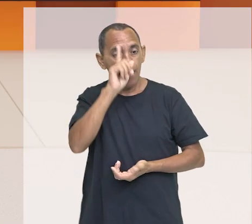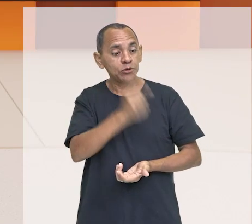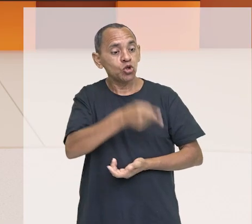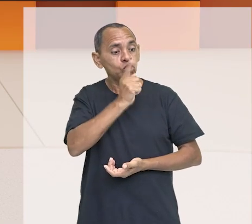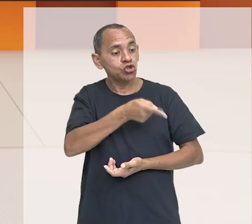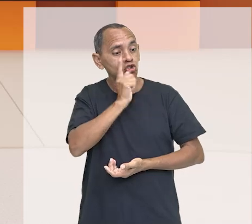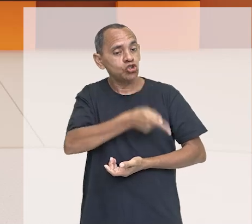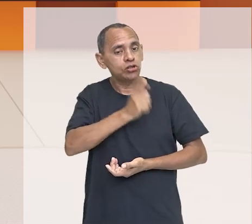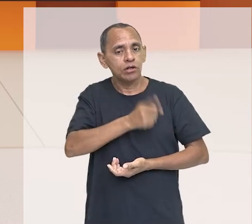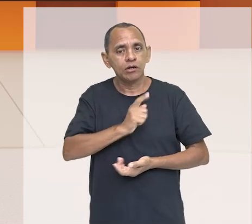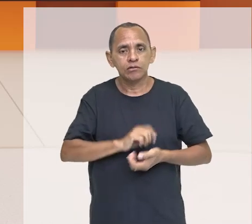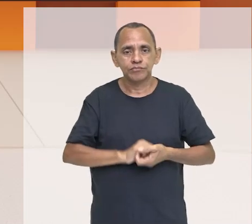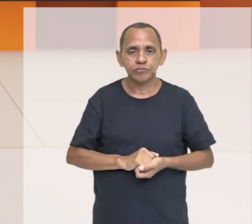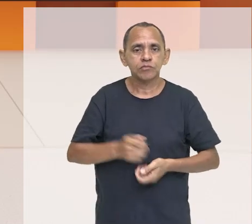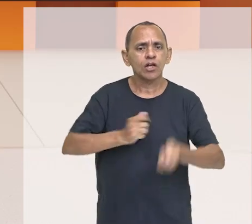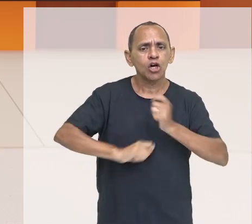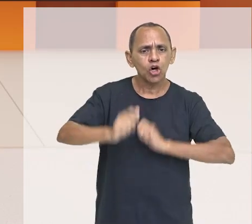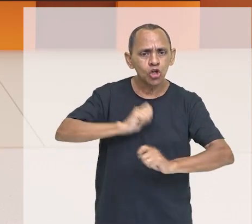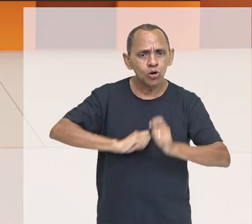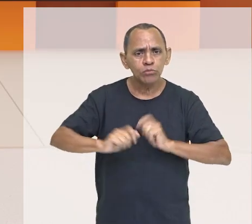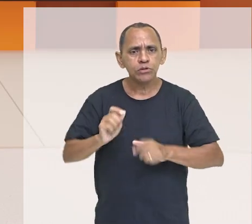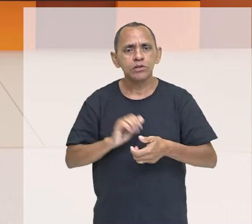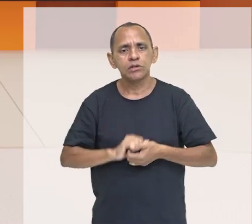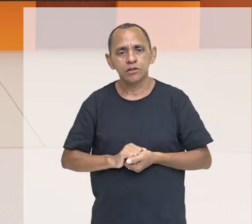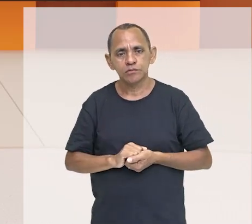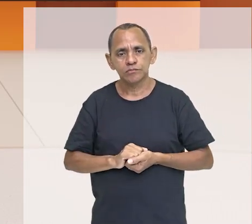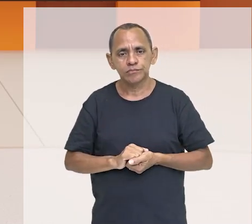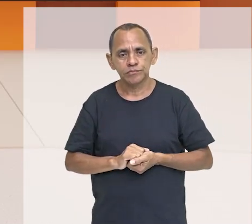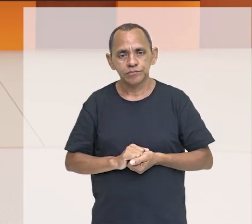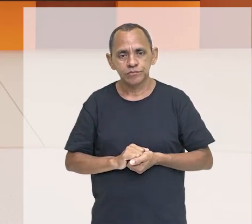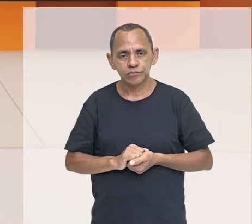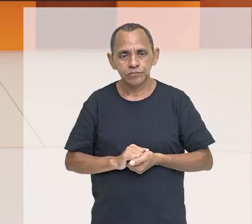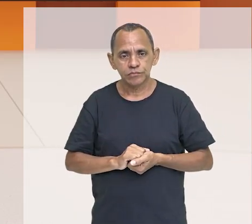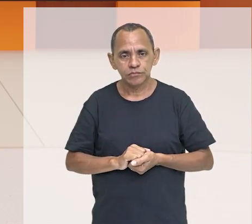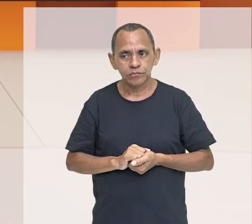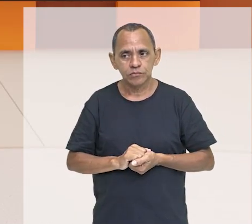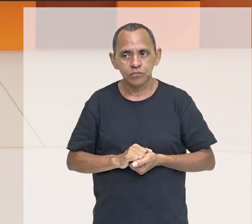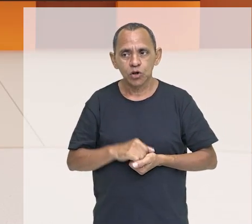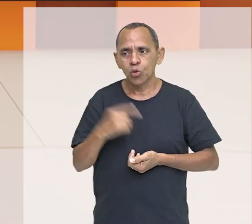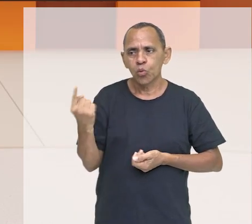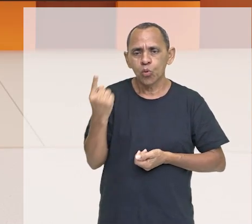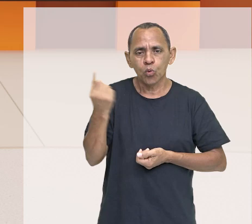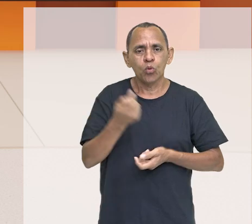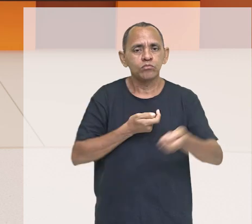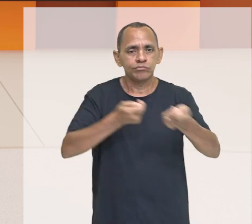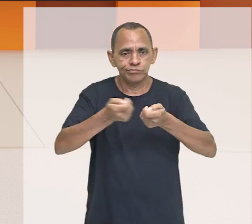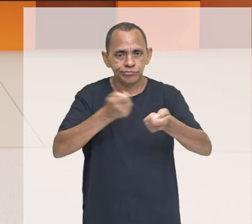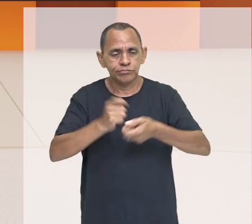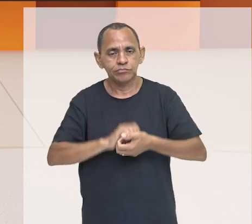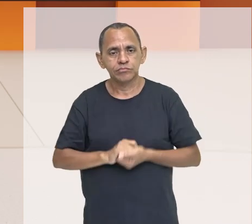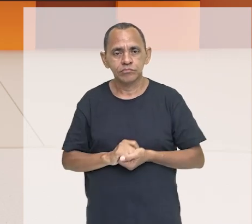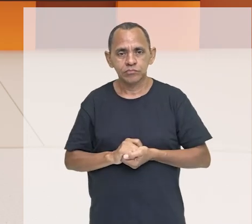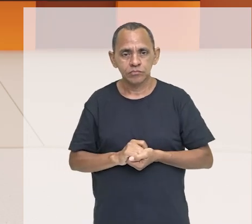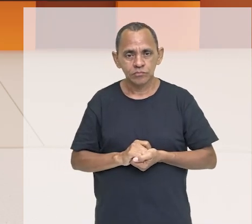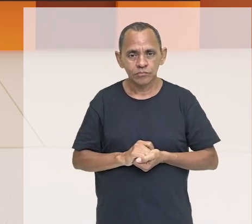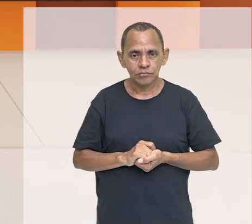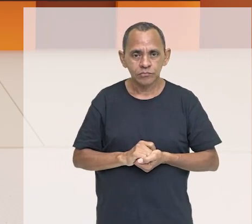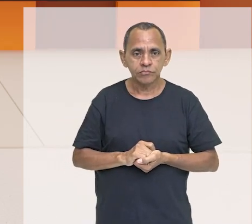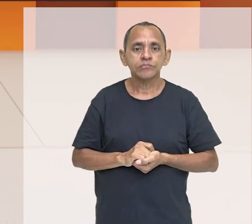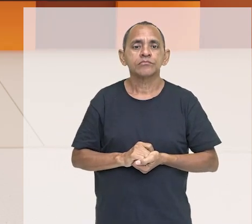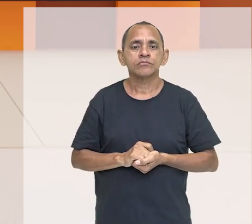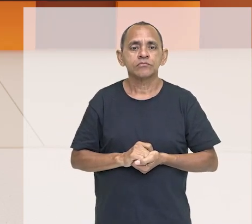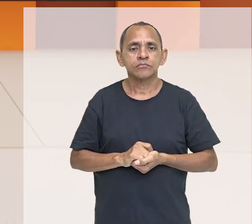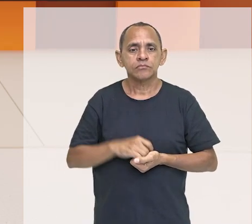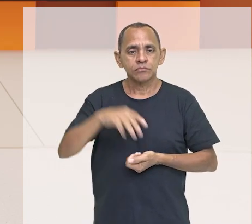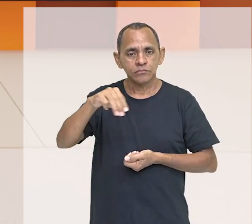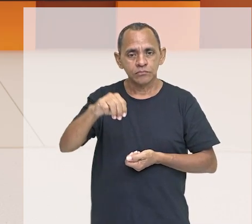do Estado absolutista. O mercantilismo, controle absoluto da